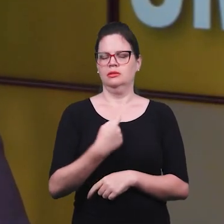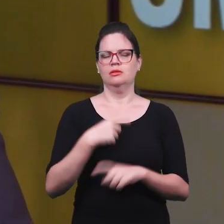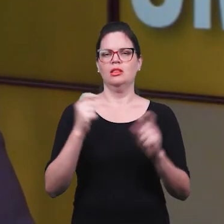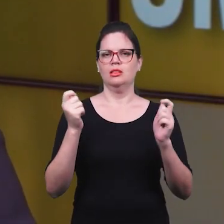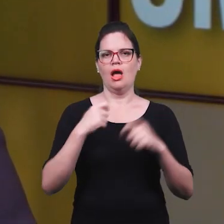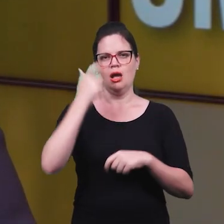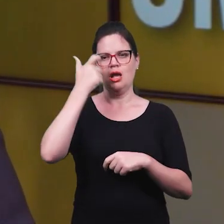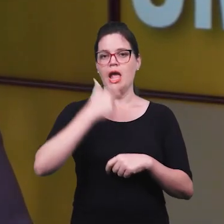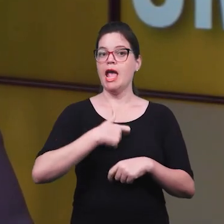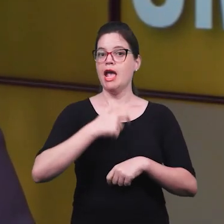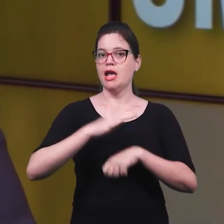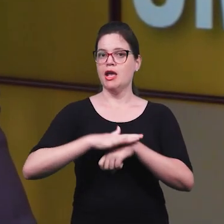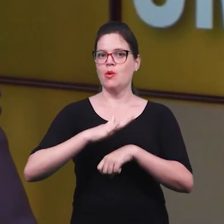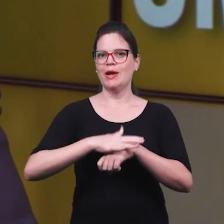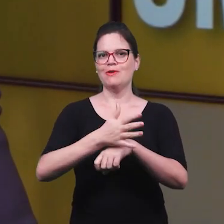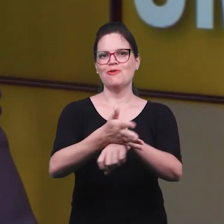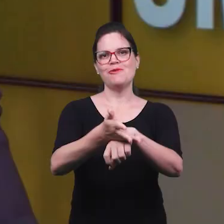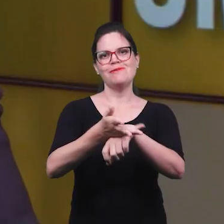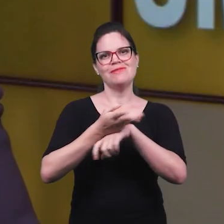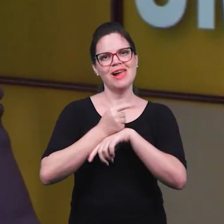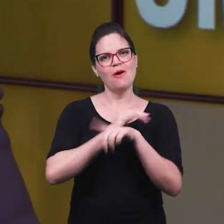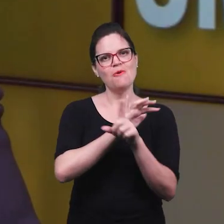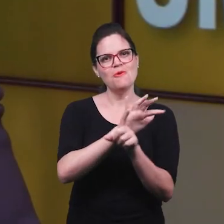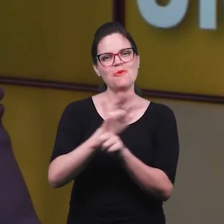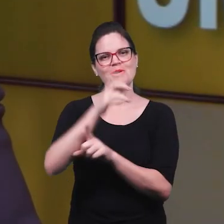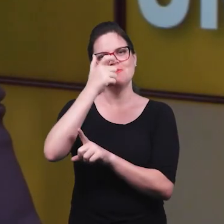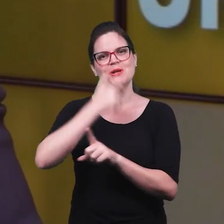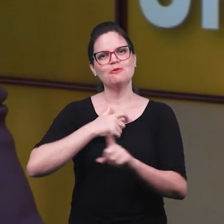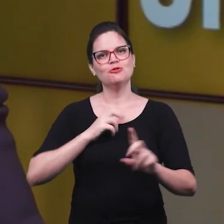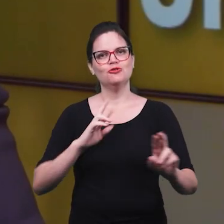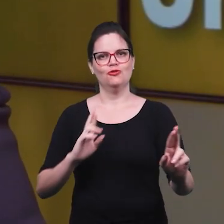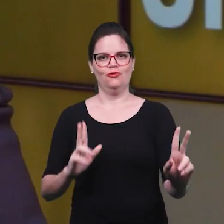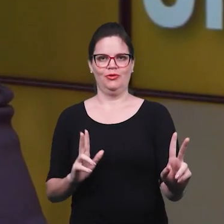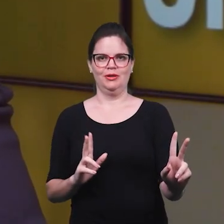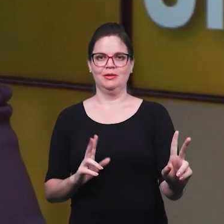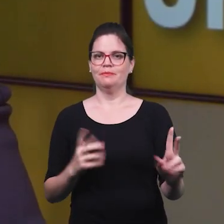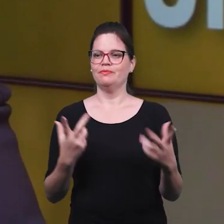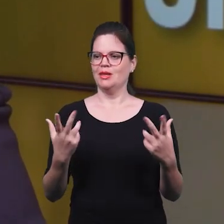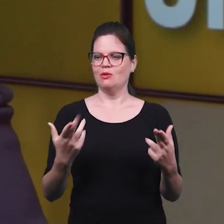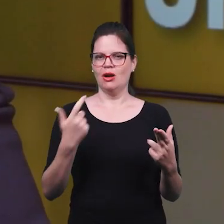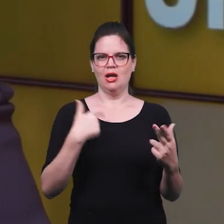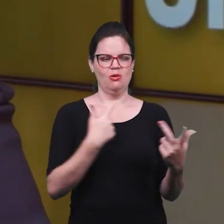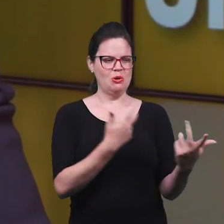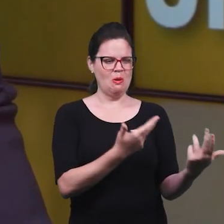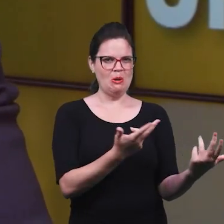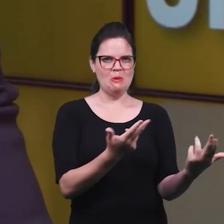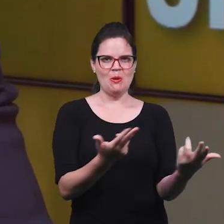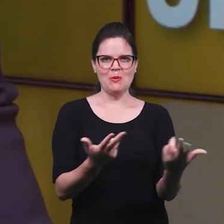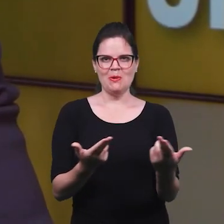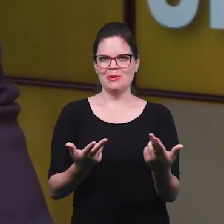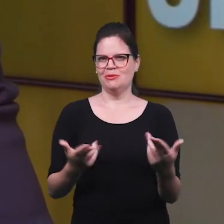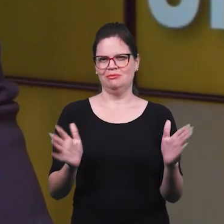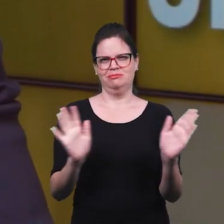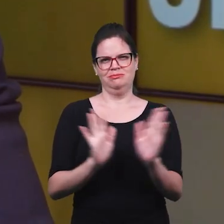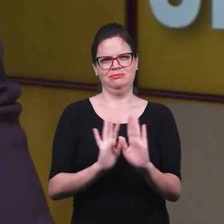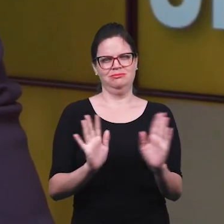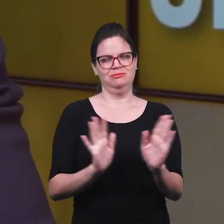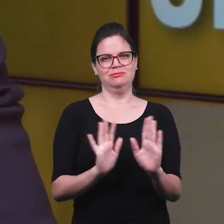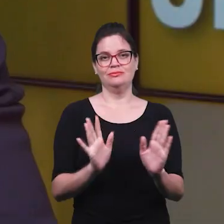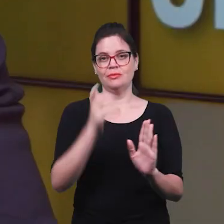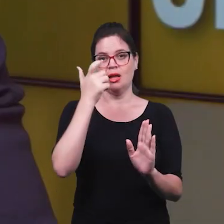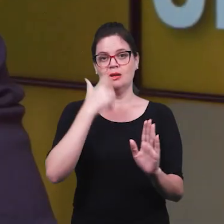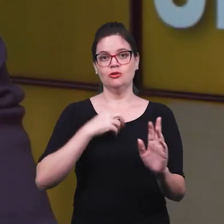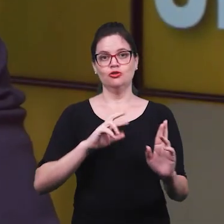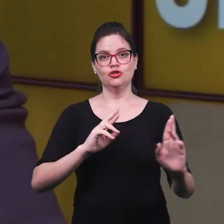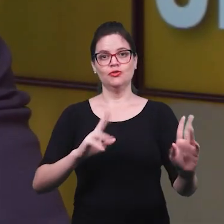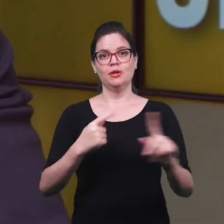o senhor falou a respeito de ser do diferente, né? De não ser do comum, e que a igreja justamente atrai as pessoas